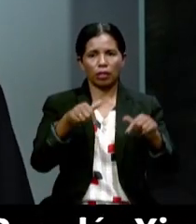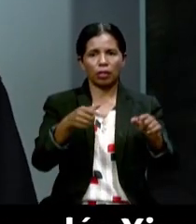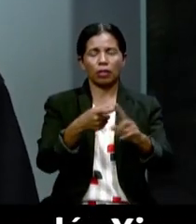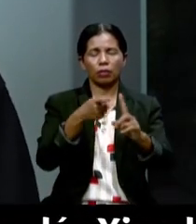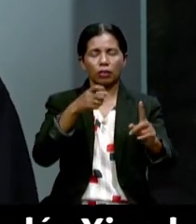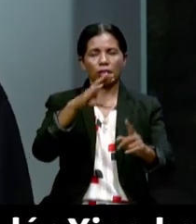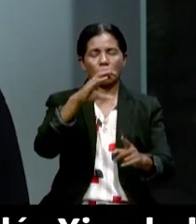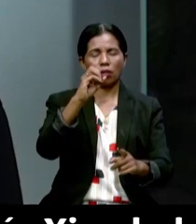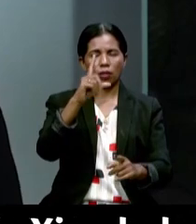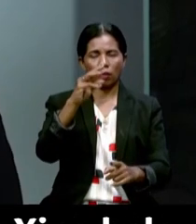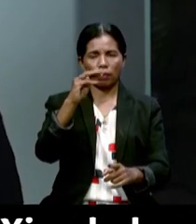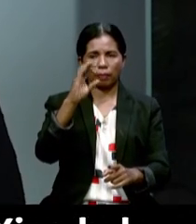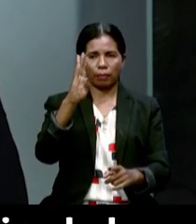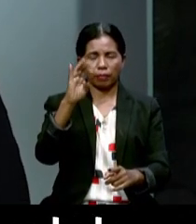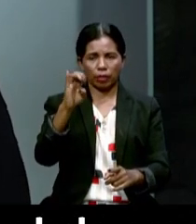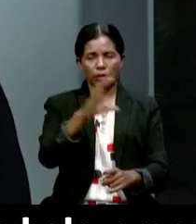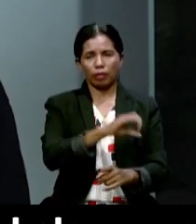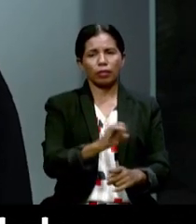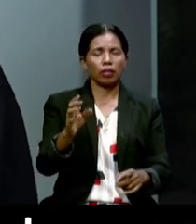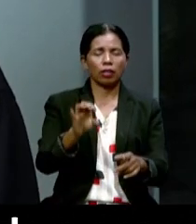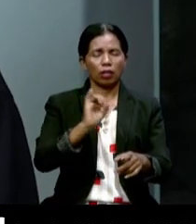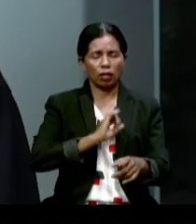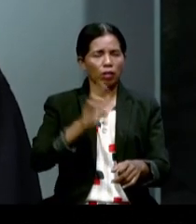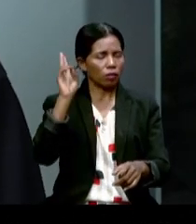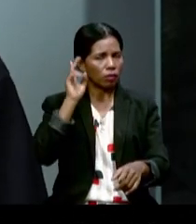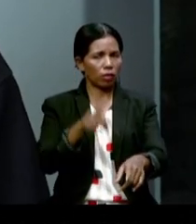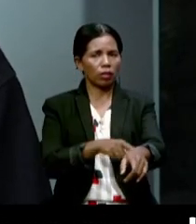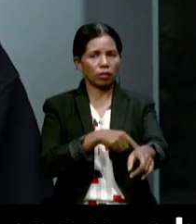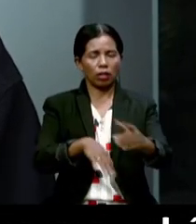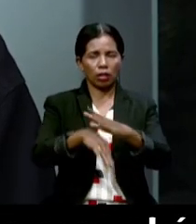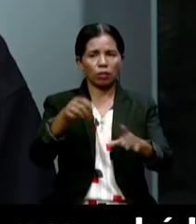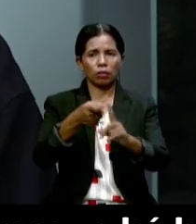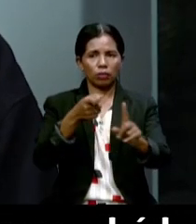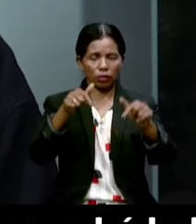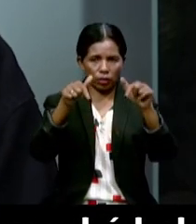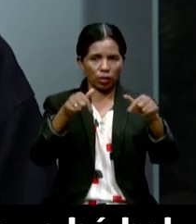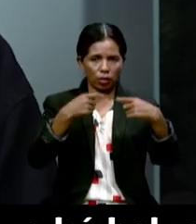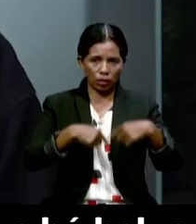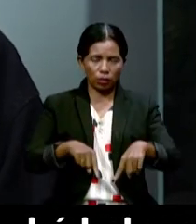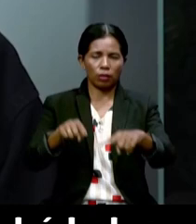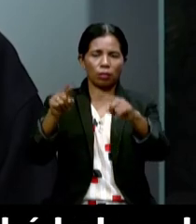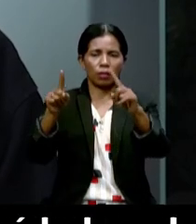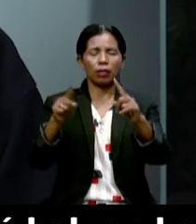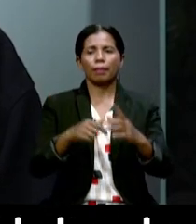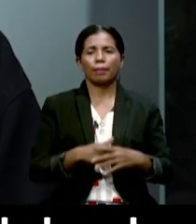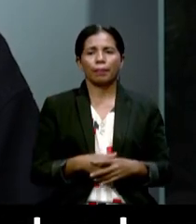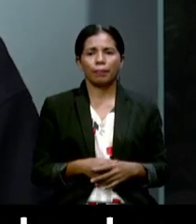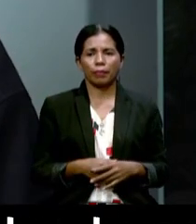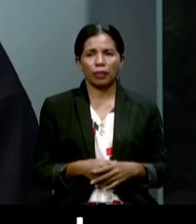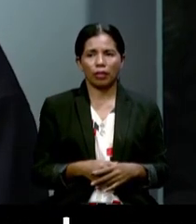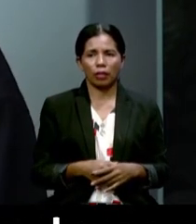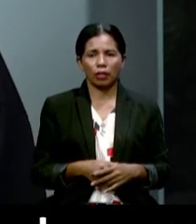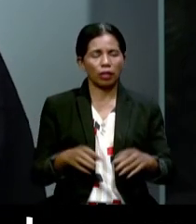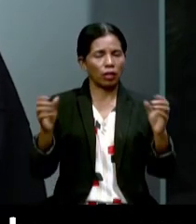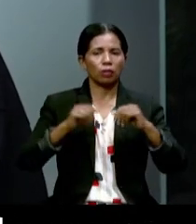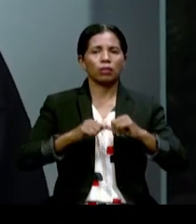Colômbia, ONU Cleurona, dias. Sai sene mos atuba nessa reforma no? La